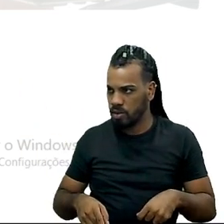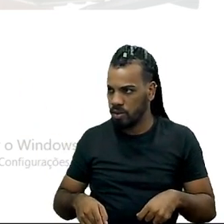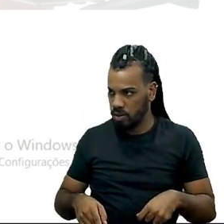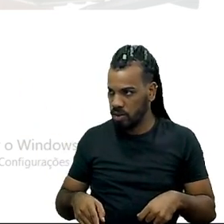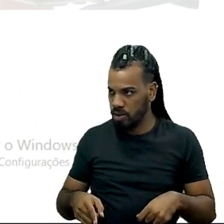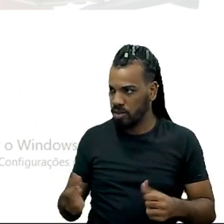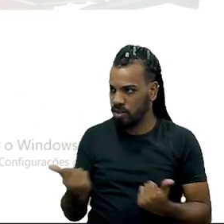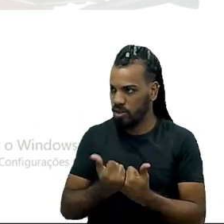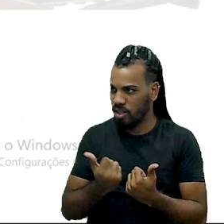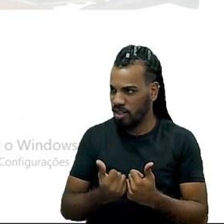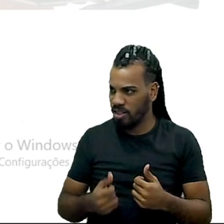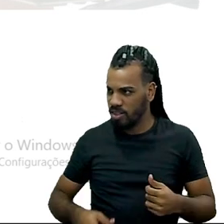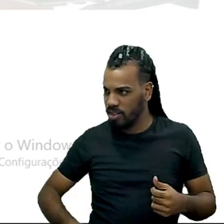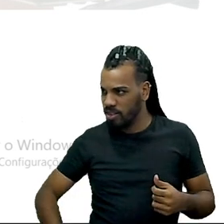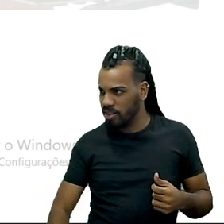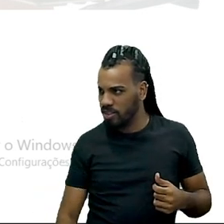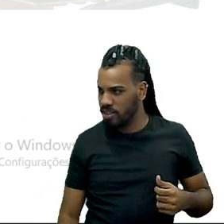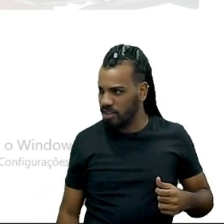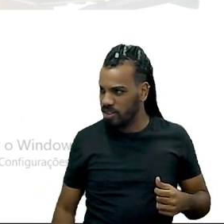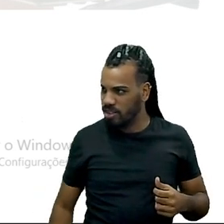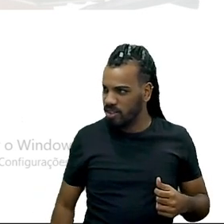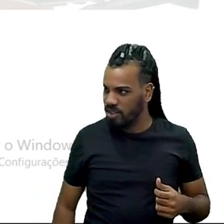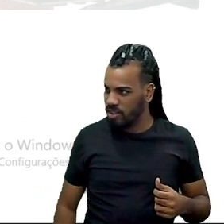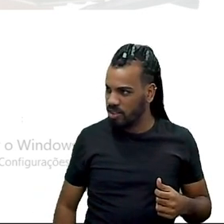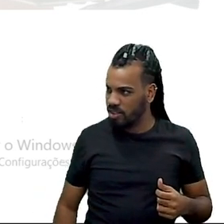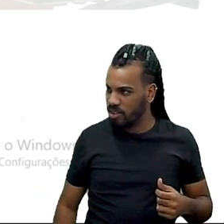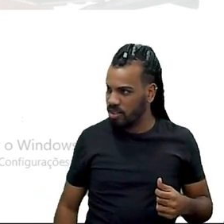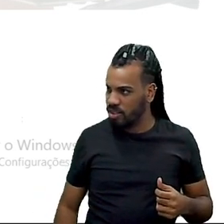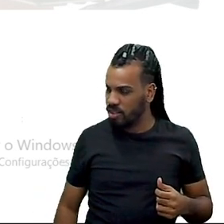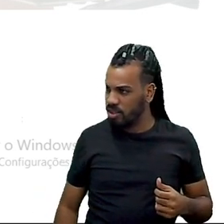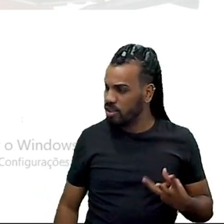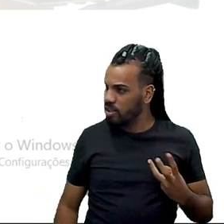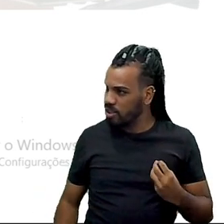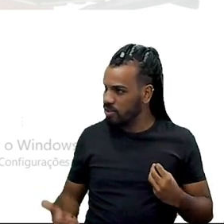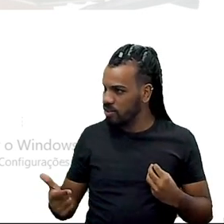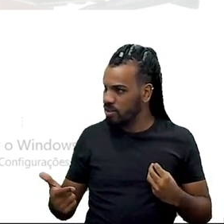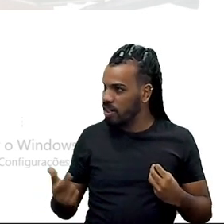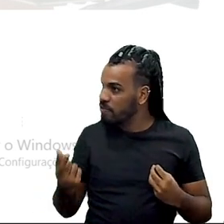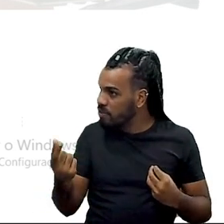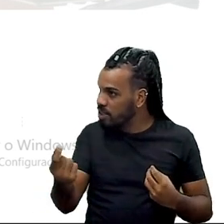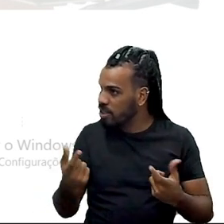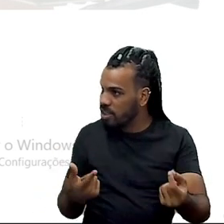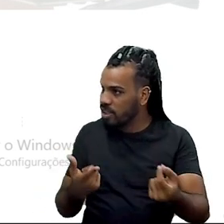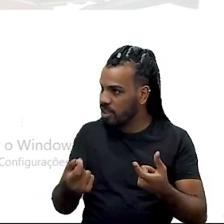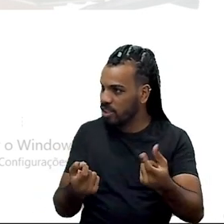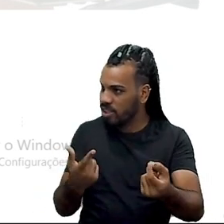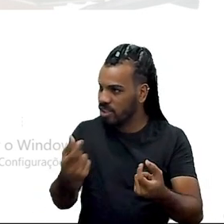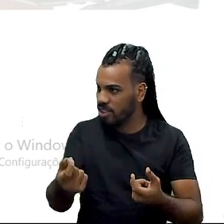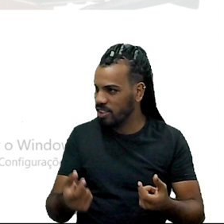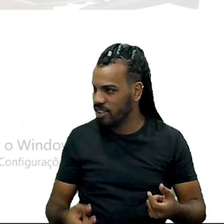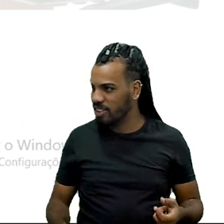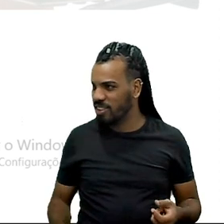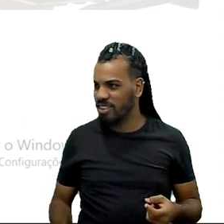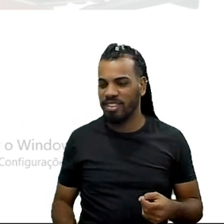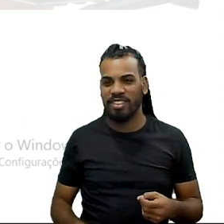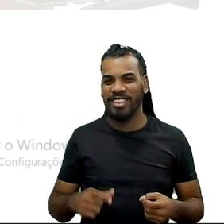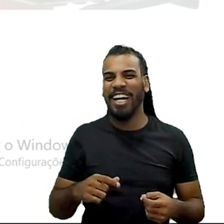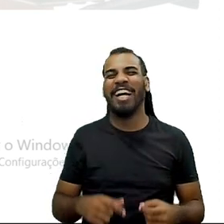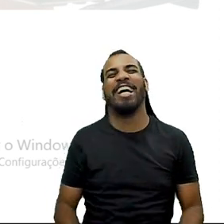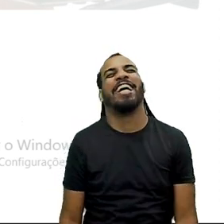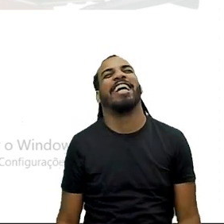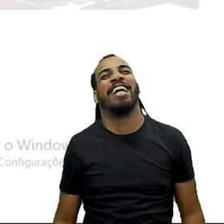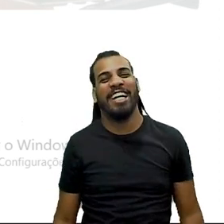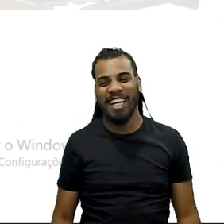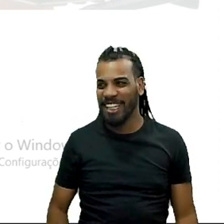aí eu preciso fazer orçamento pessoal e familiar. A empresa também tem gestão de